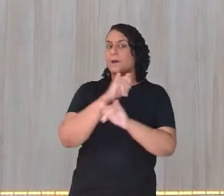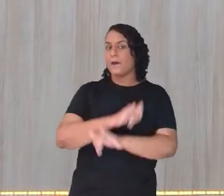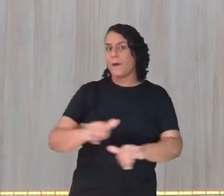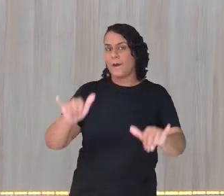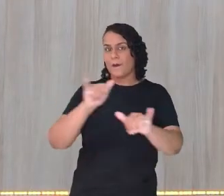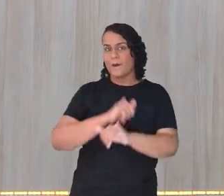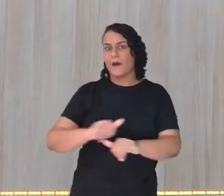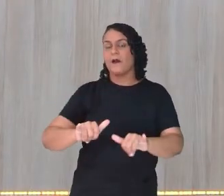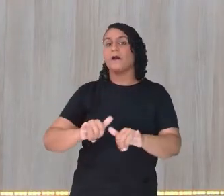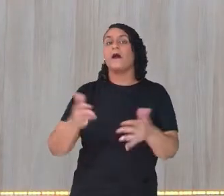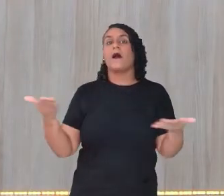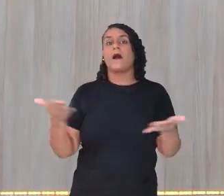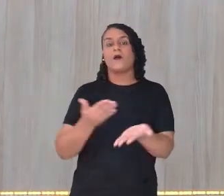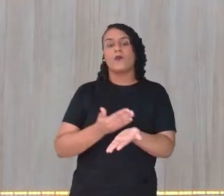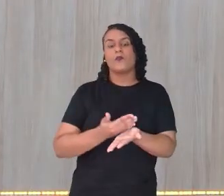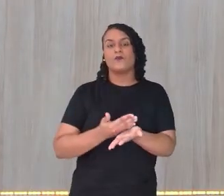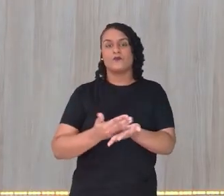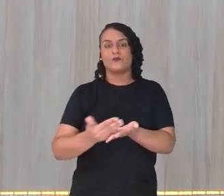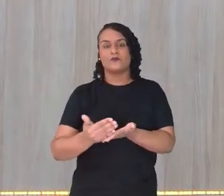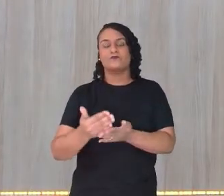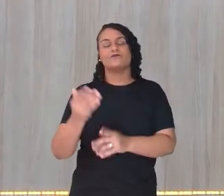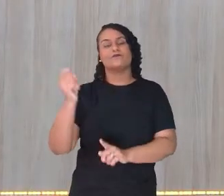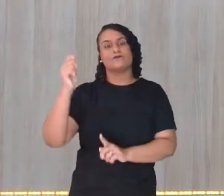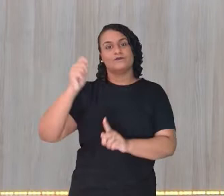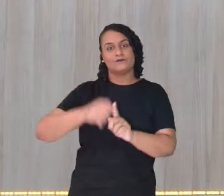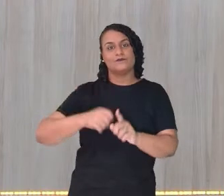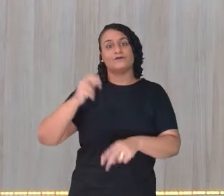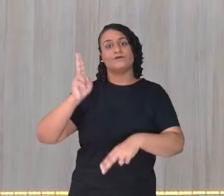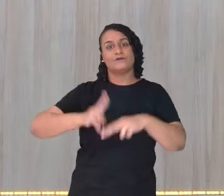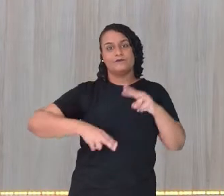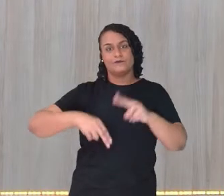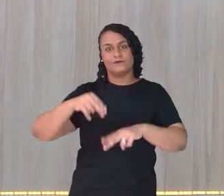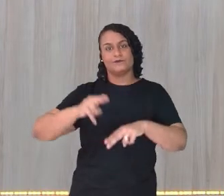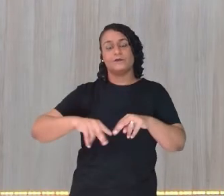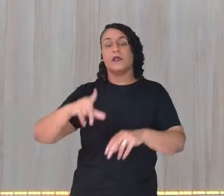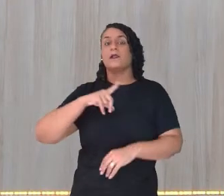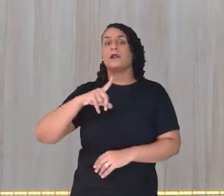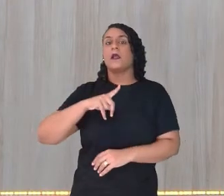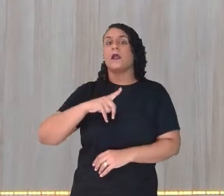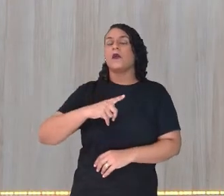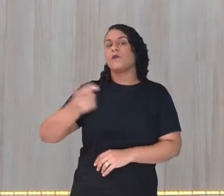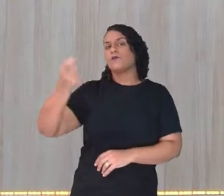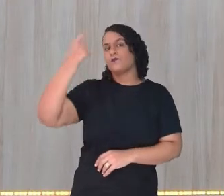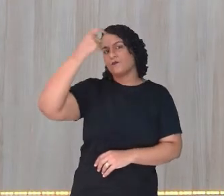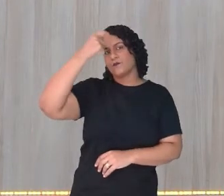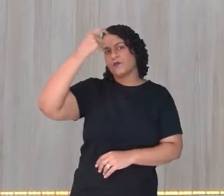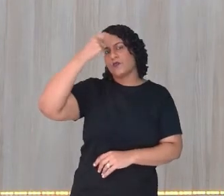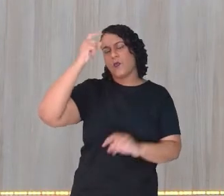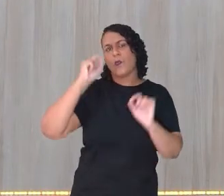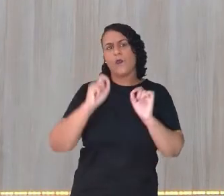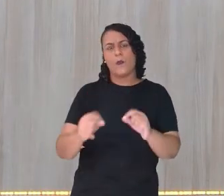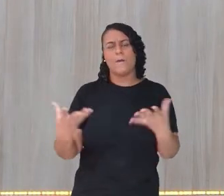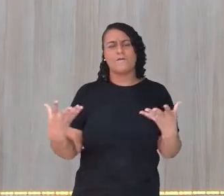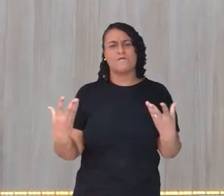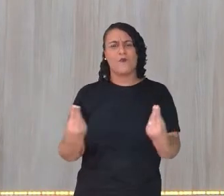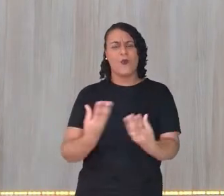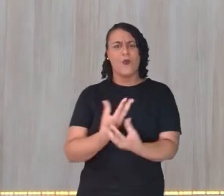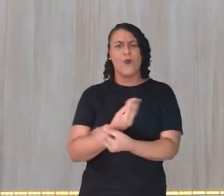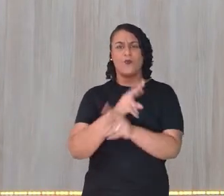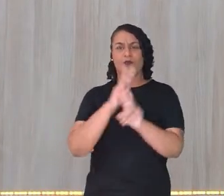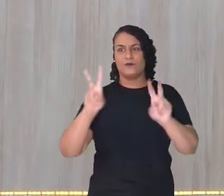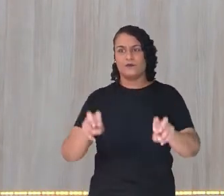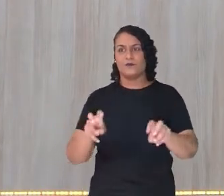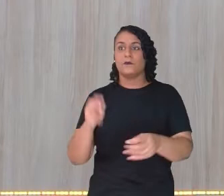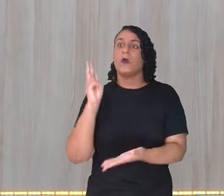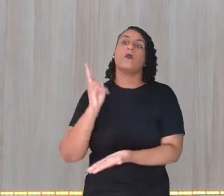aí no mês de junho. E no mês de junho, a gente tem aí a questão da conscientização de muita coisa.